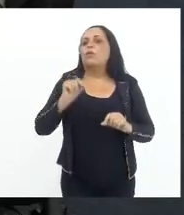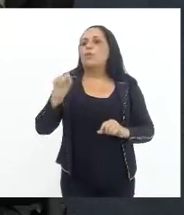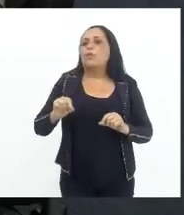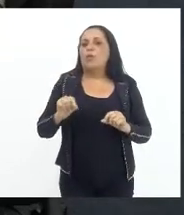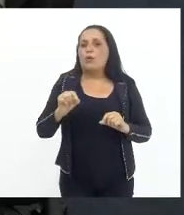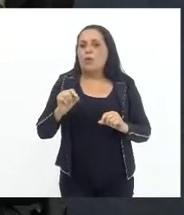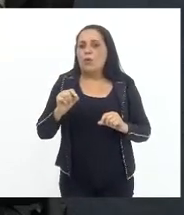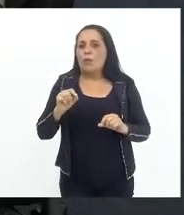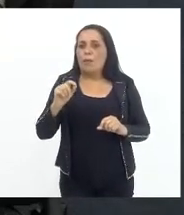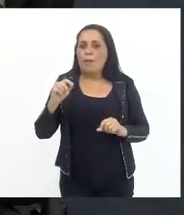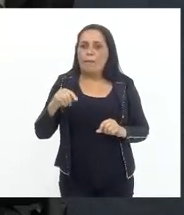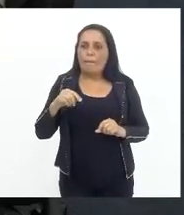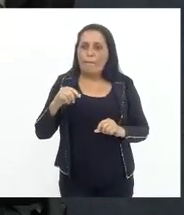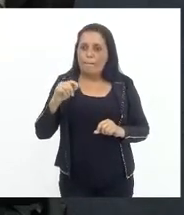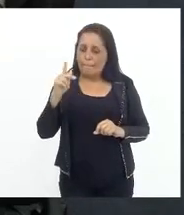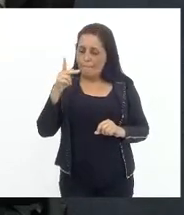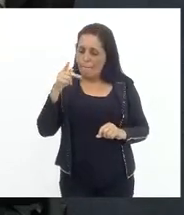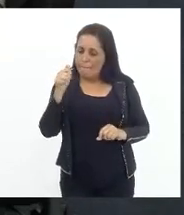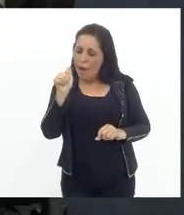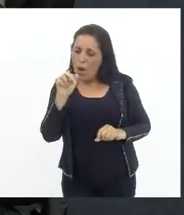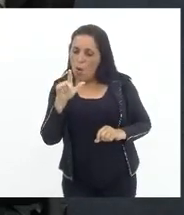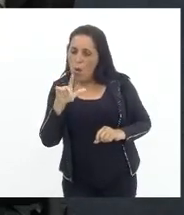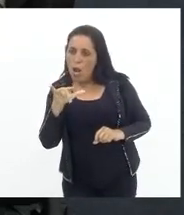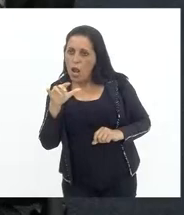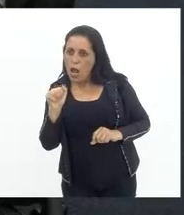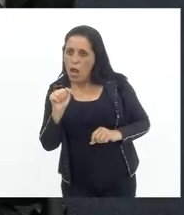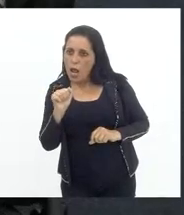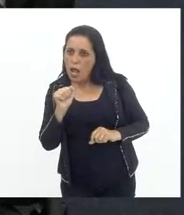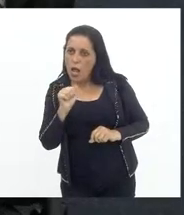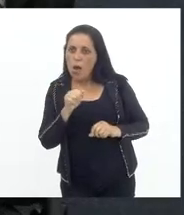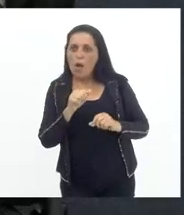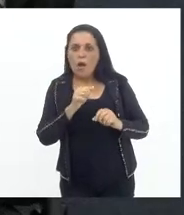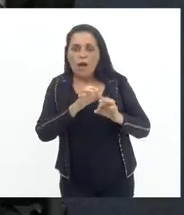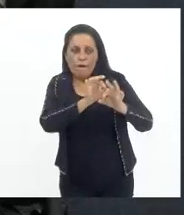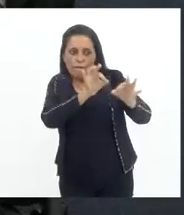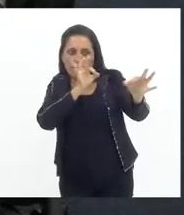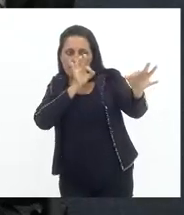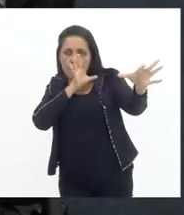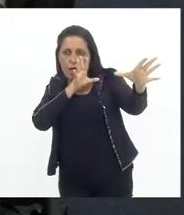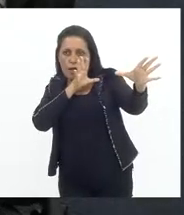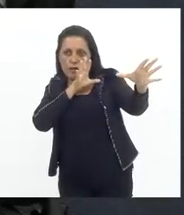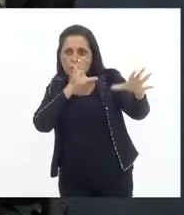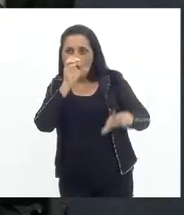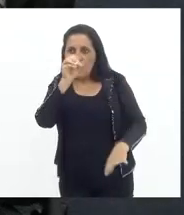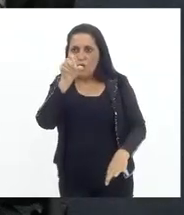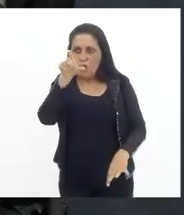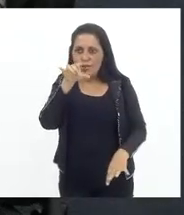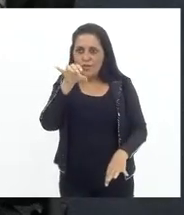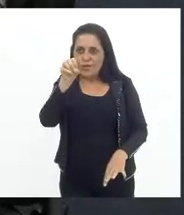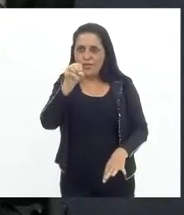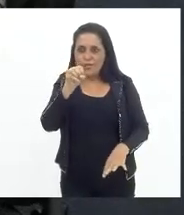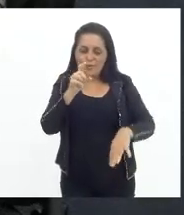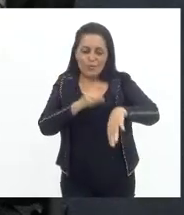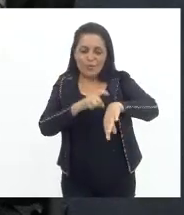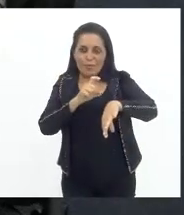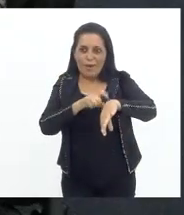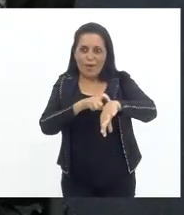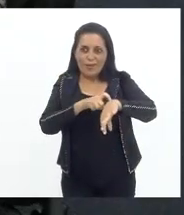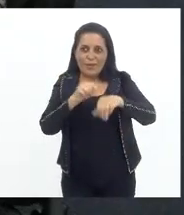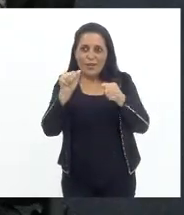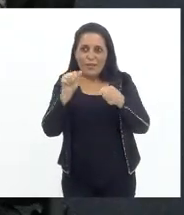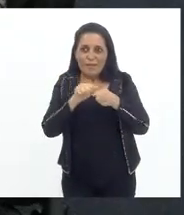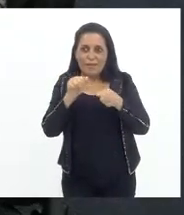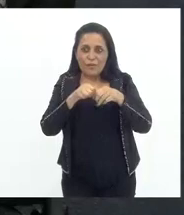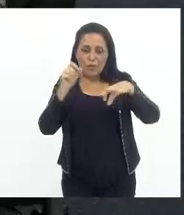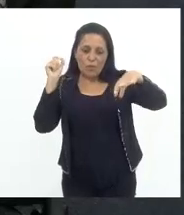Paulinho ele performou a flecha de Oxóssi no momento que ele fez um gol nas Olimpíadas de Tóquio. Isso